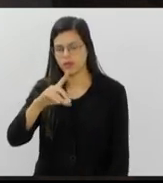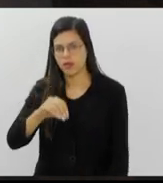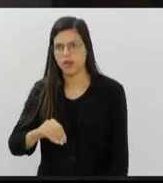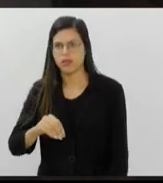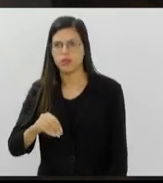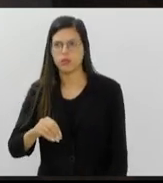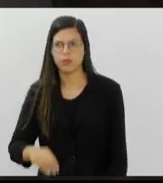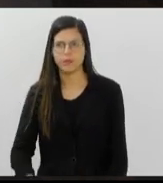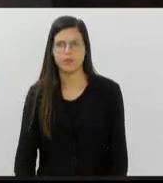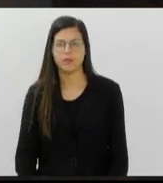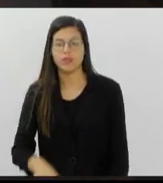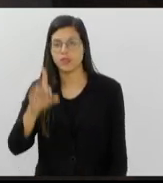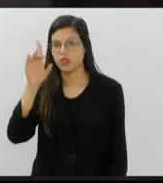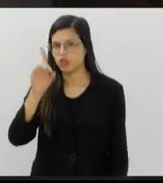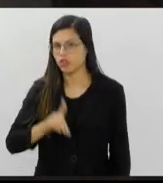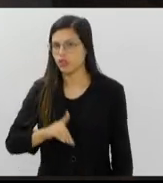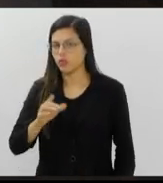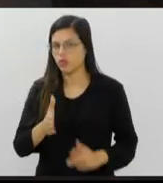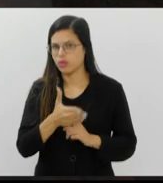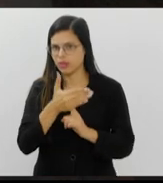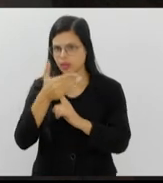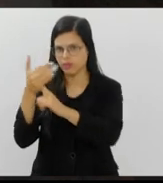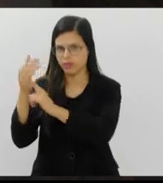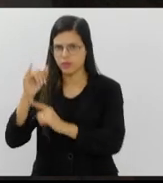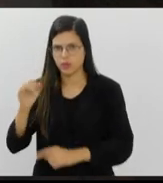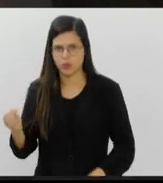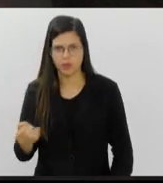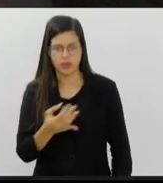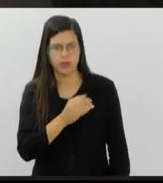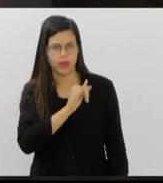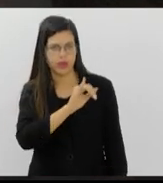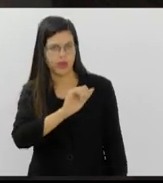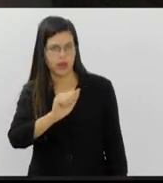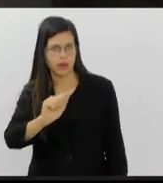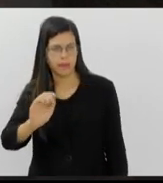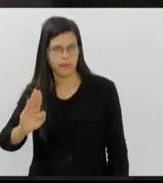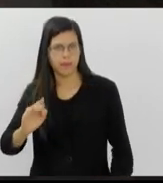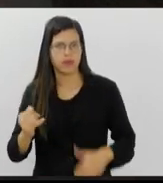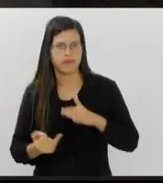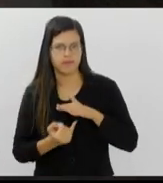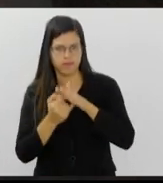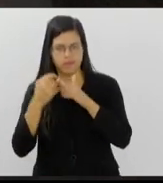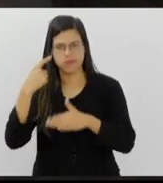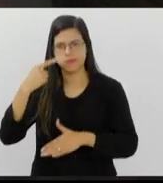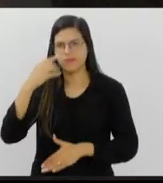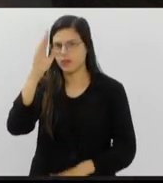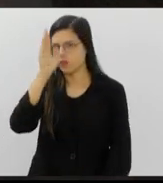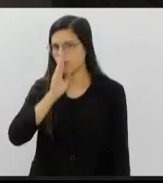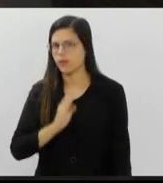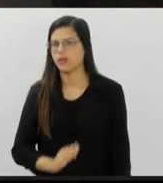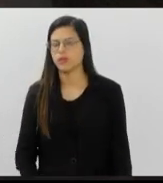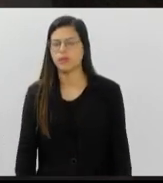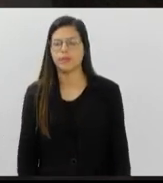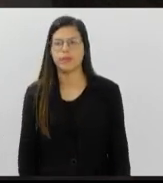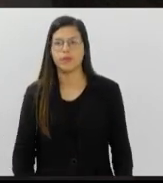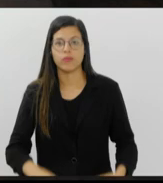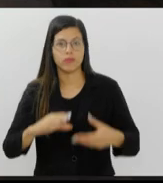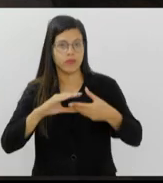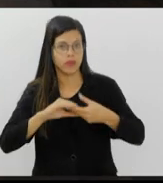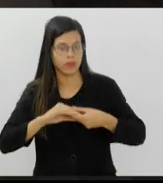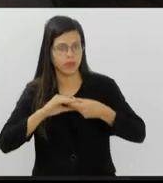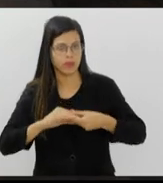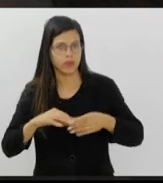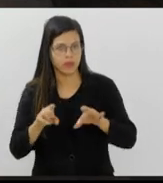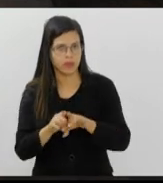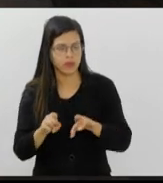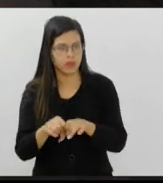Gilkel, diretor de Tecnologia e Inovação do IAB, Instituto dos Advogados do Brasil. Saudar a presença